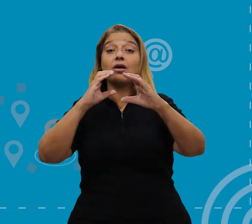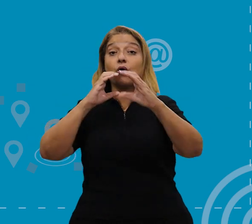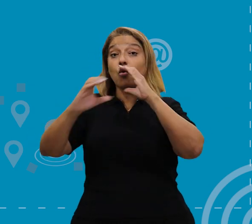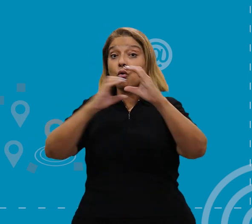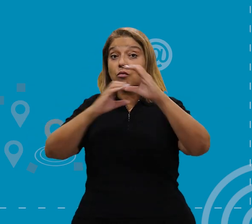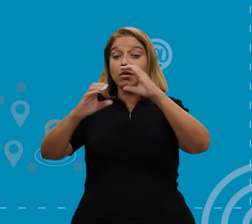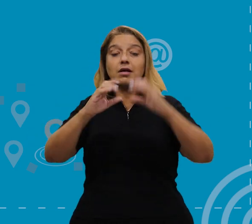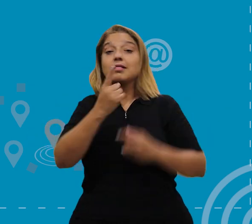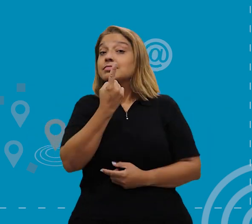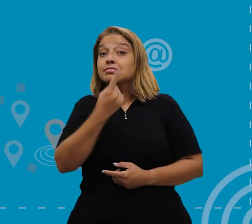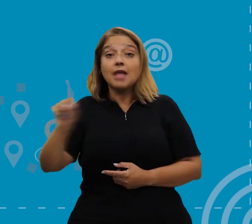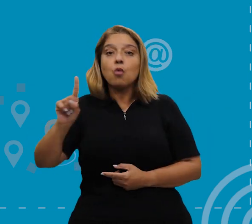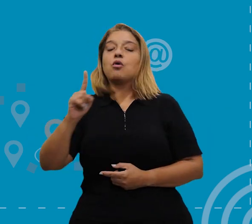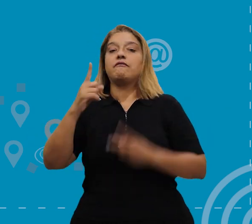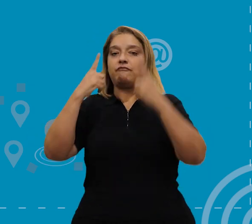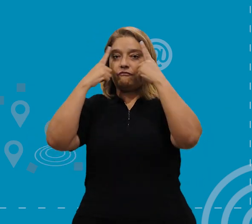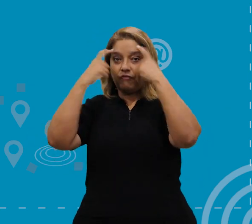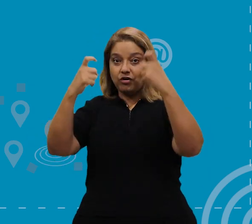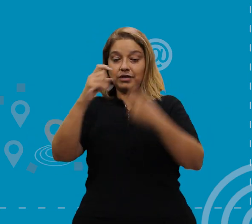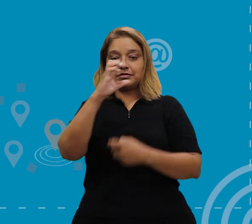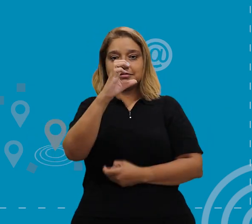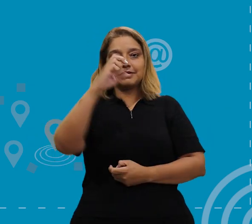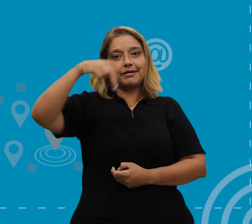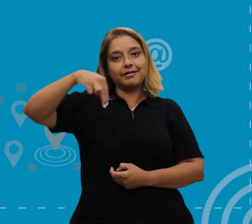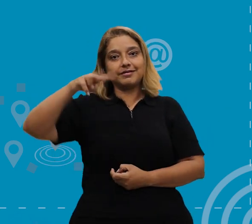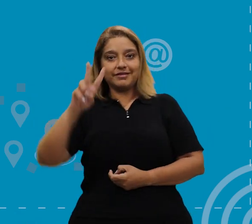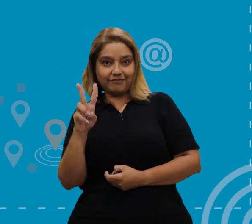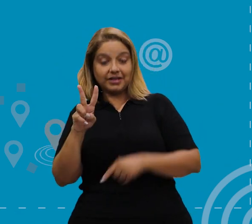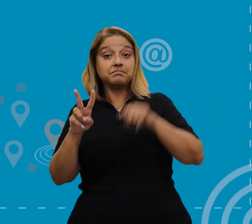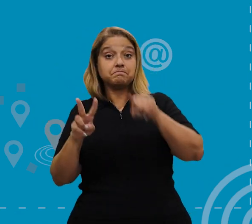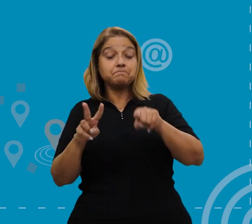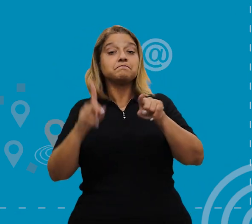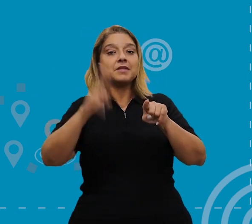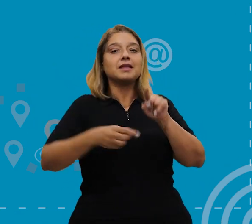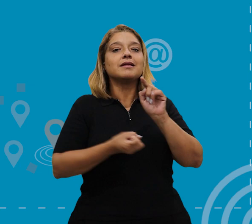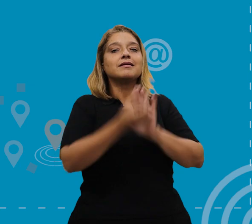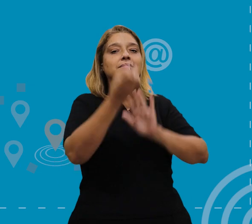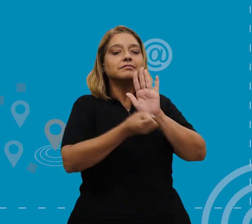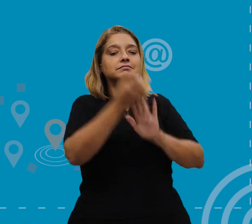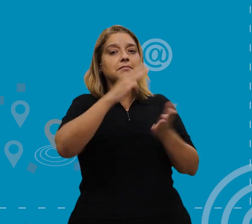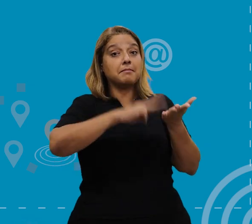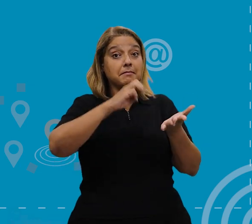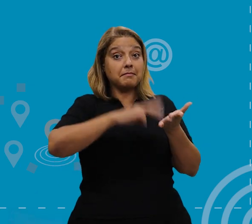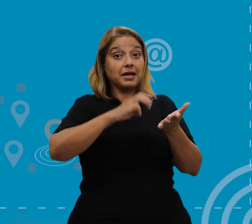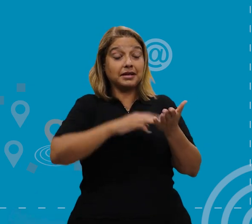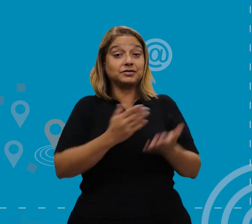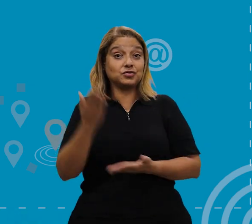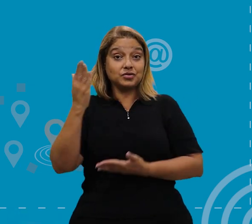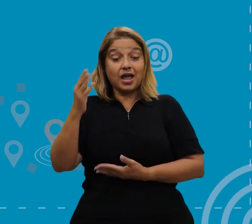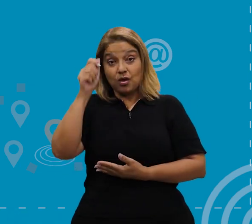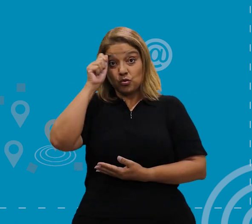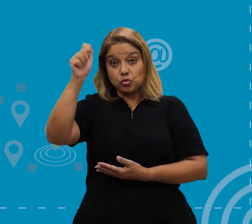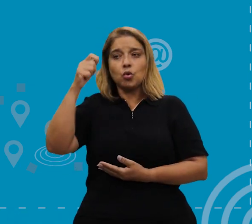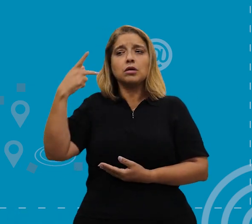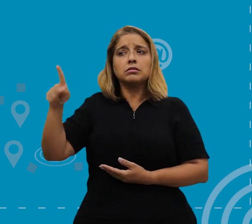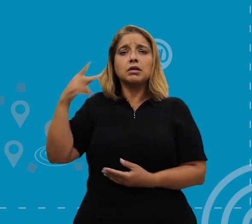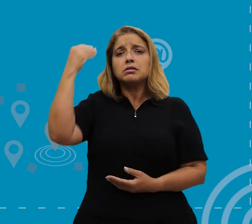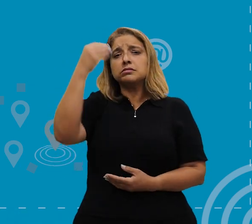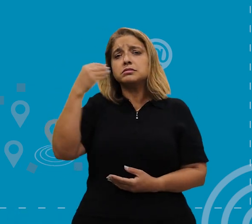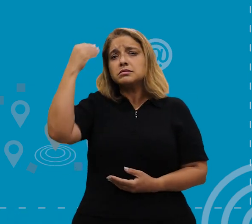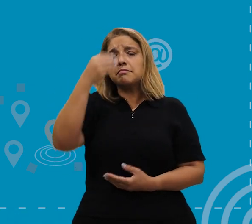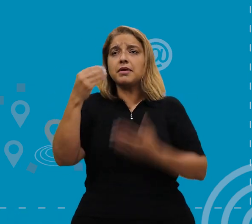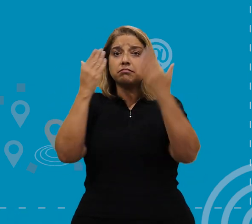violenta, CNV, método criado por Marshall Rosenberg, que a partir de suas experiências